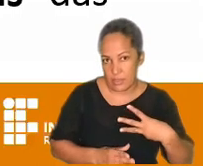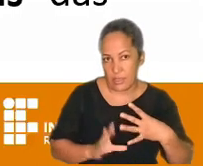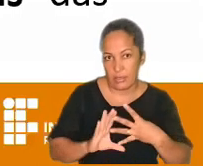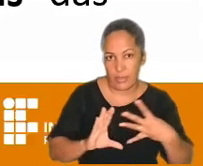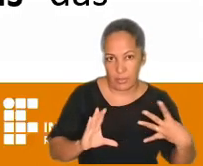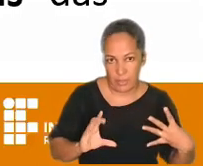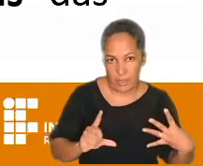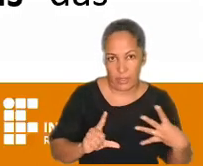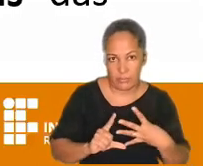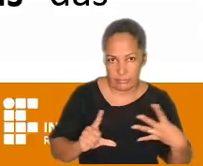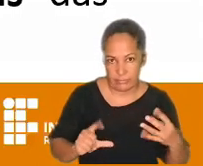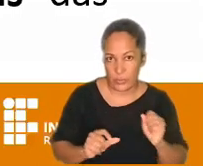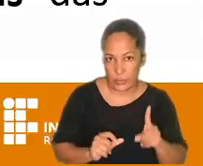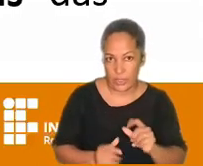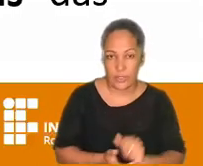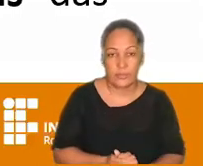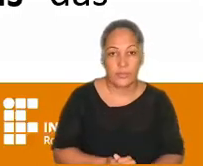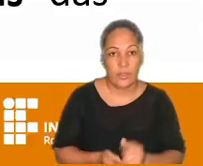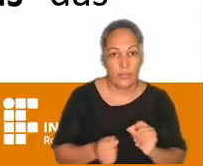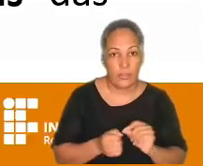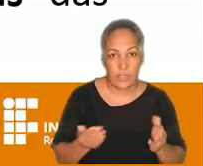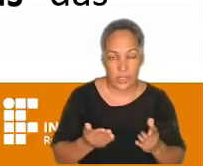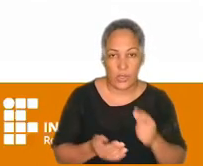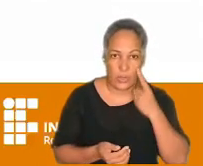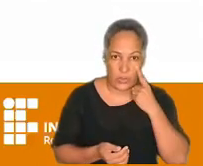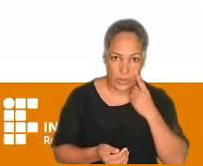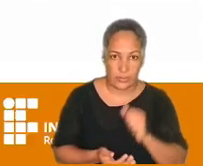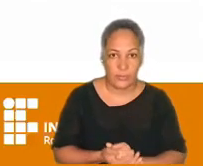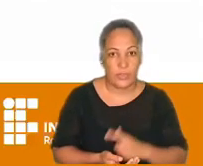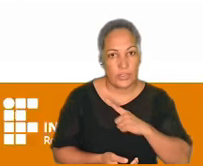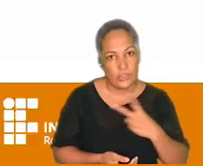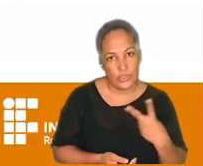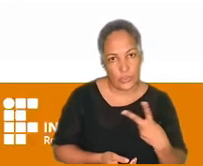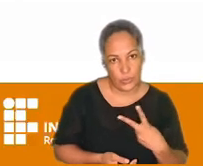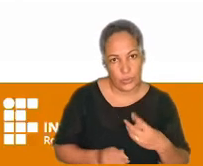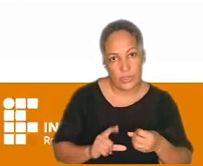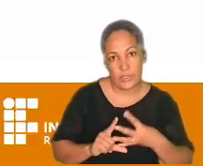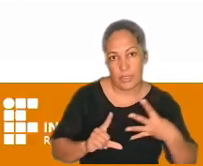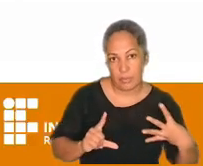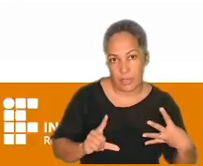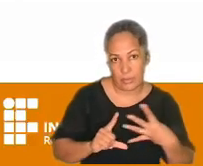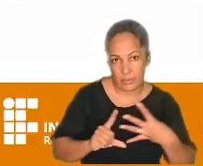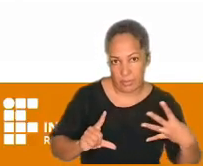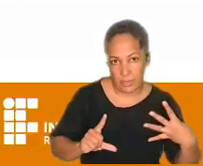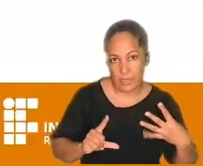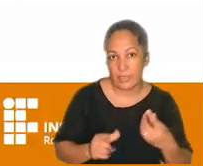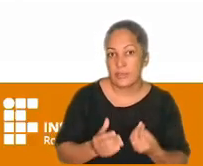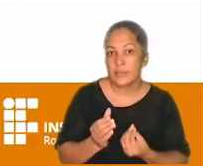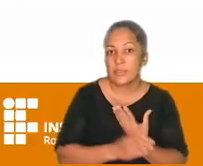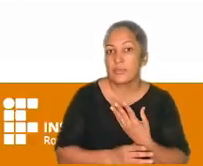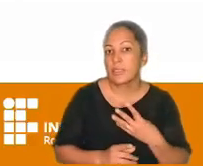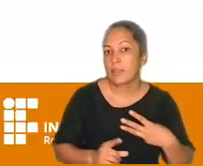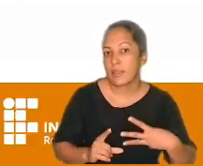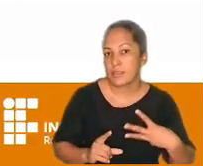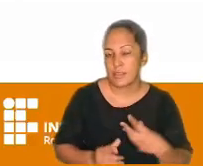terceira tabela, ligada às duas tabelas de origem, ok? Que nós fizemos aqui agora há pouco, né? Tínhamos duas tabelas, N para N, criamos uma